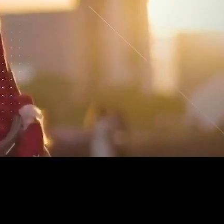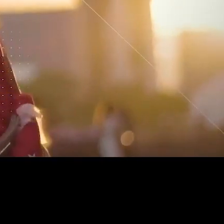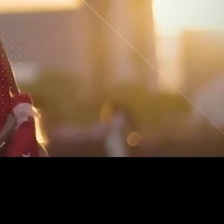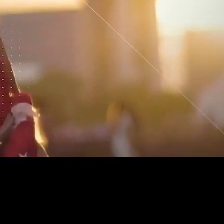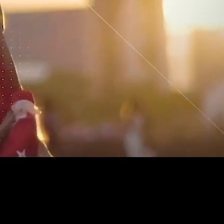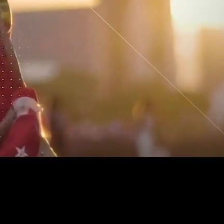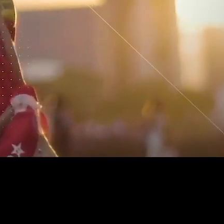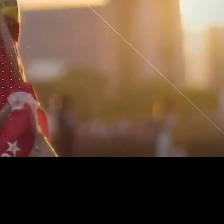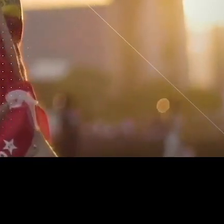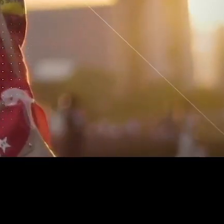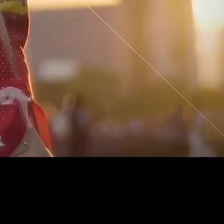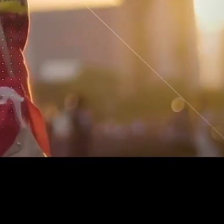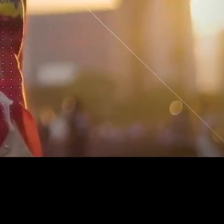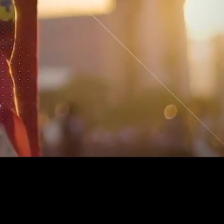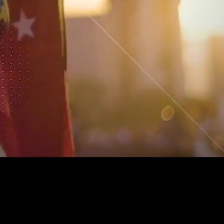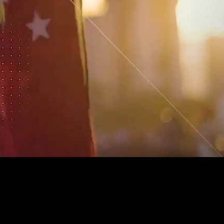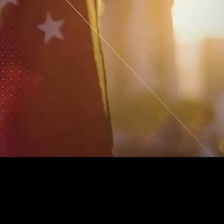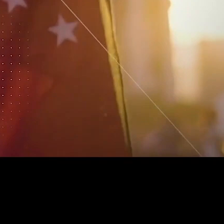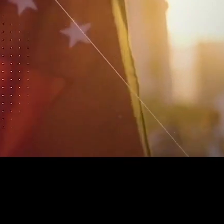das brasileiras.